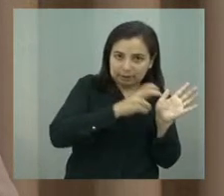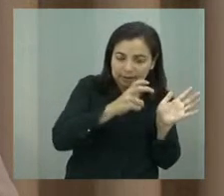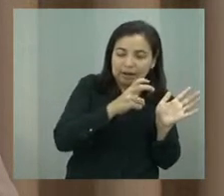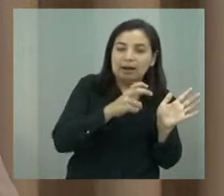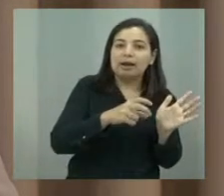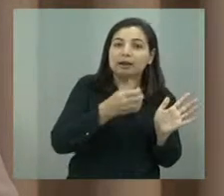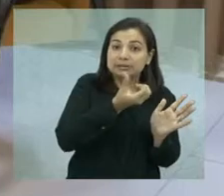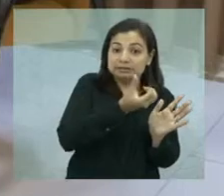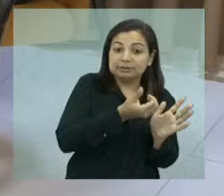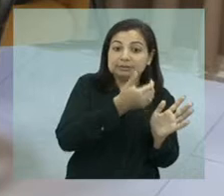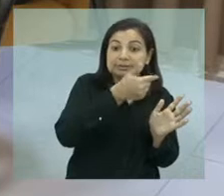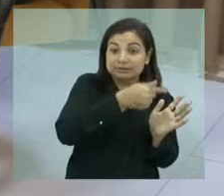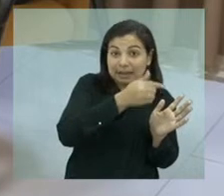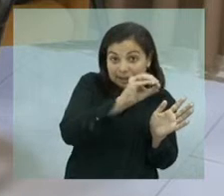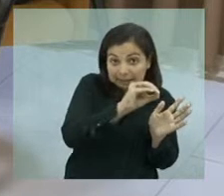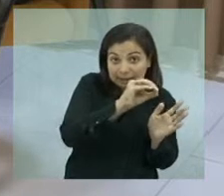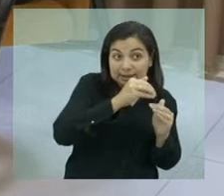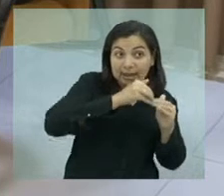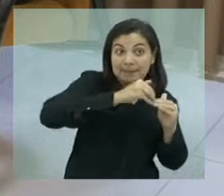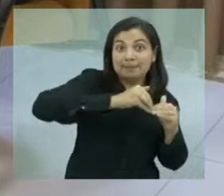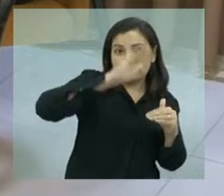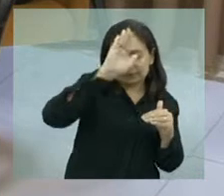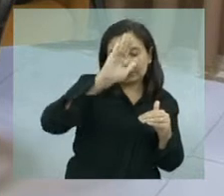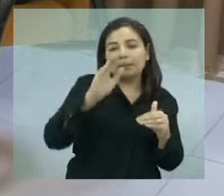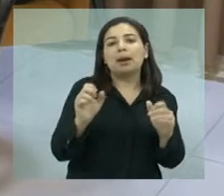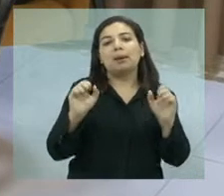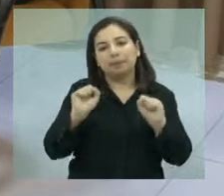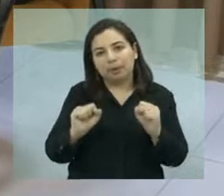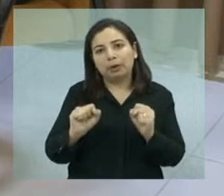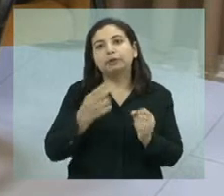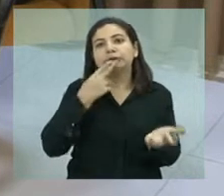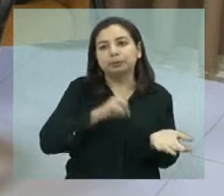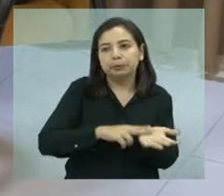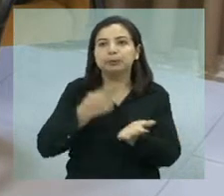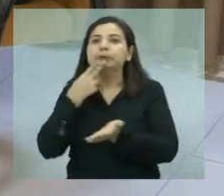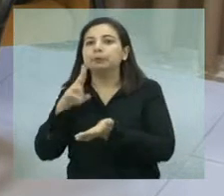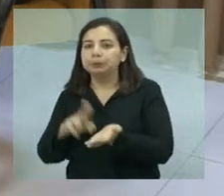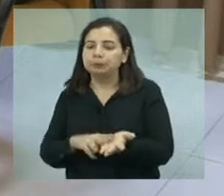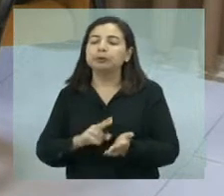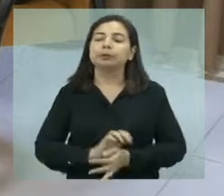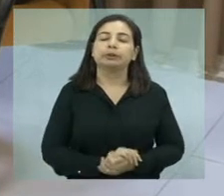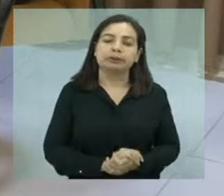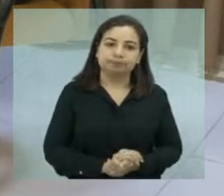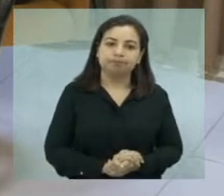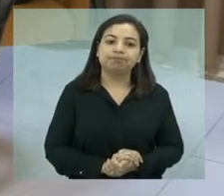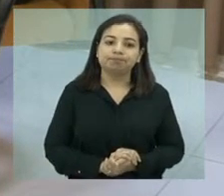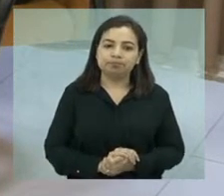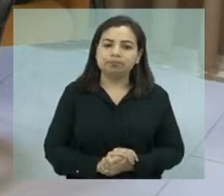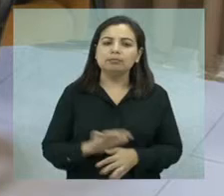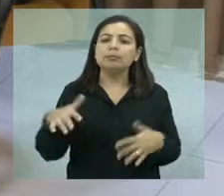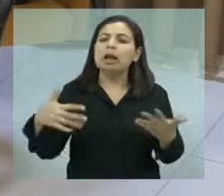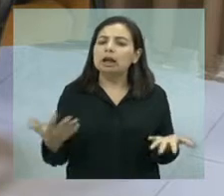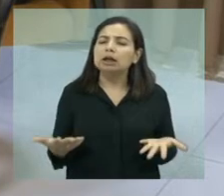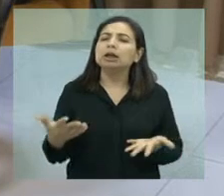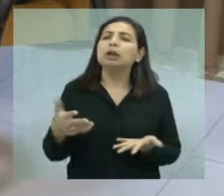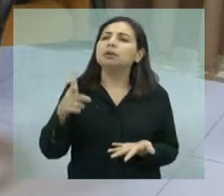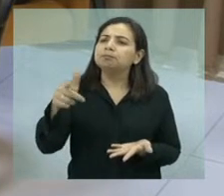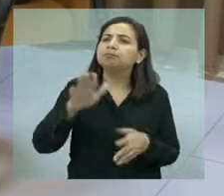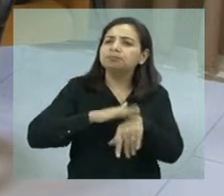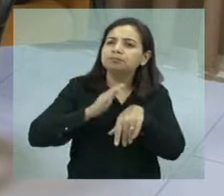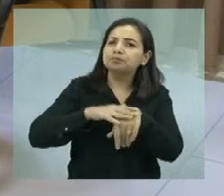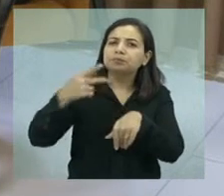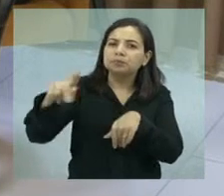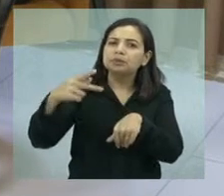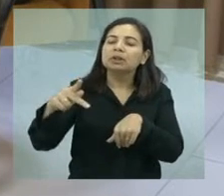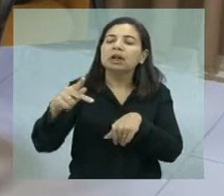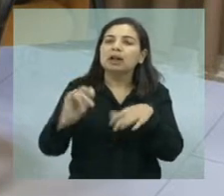de 70 decibéis. Certo. Quanto à questão dos trabalhos, né? Como